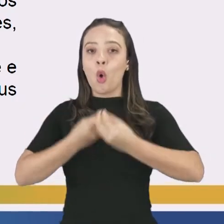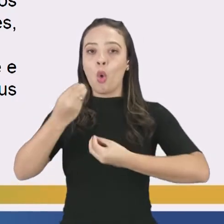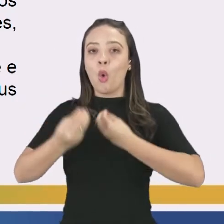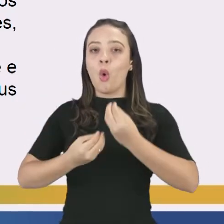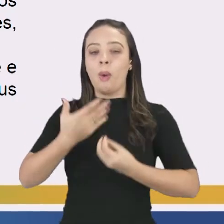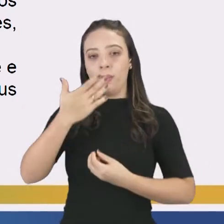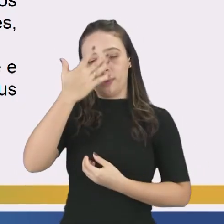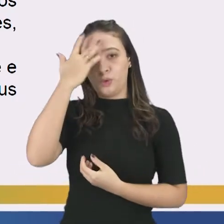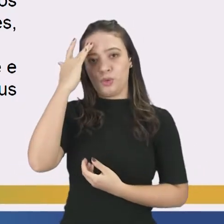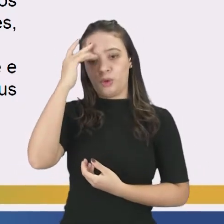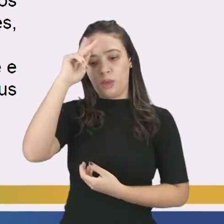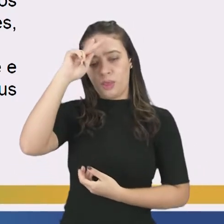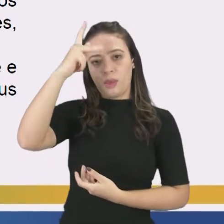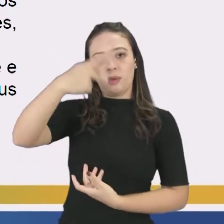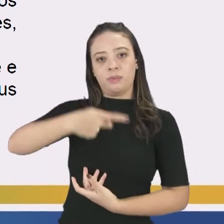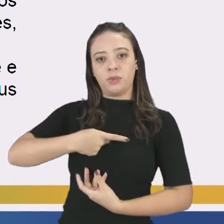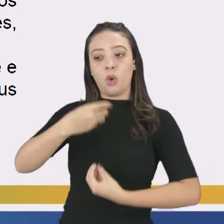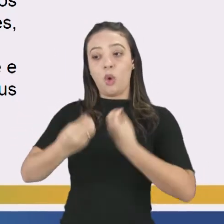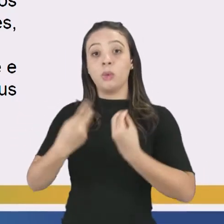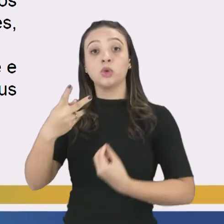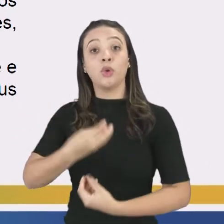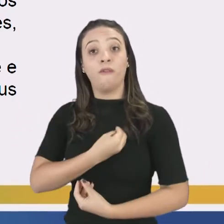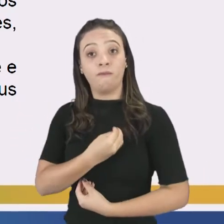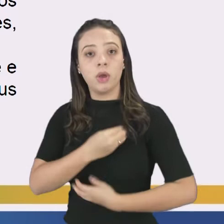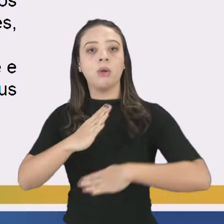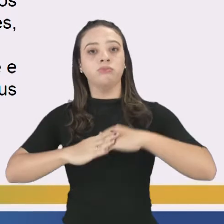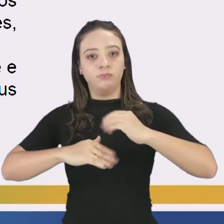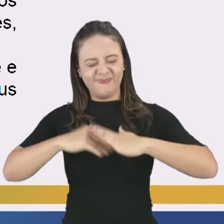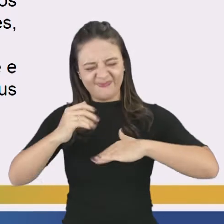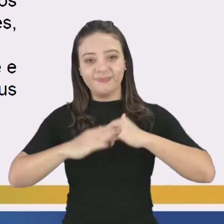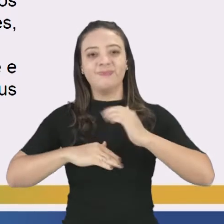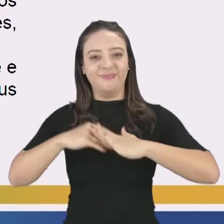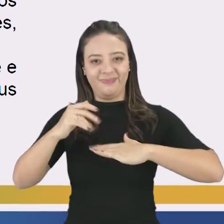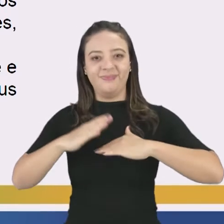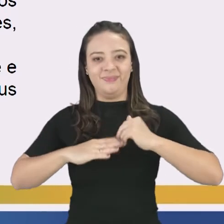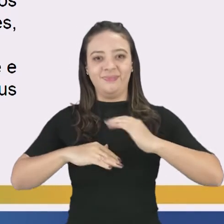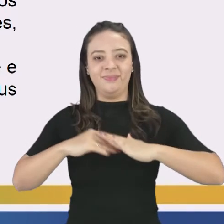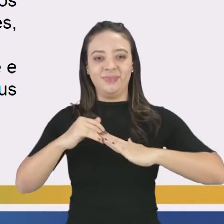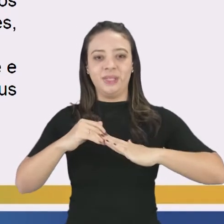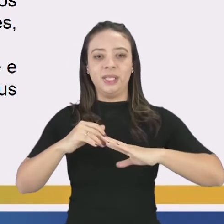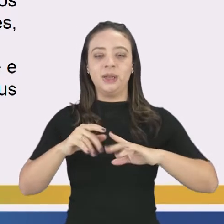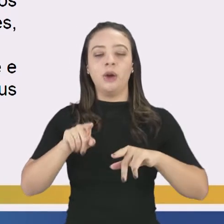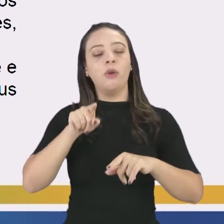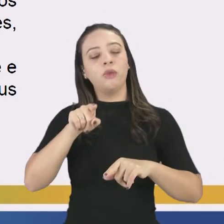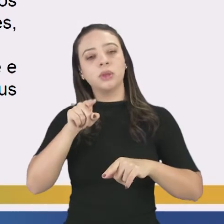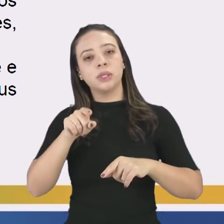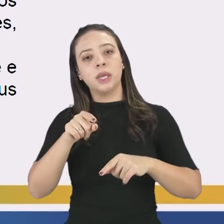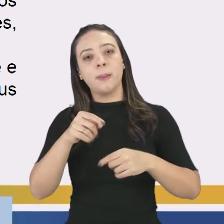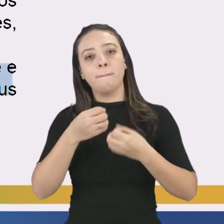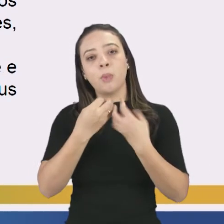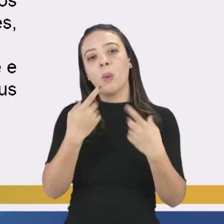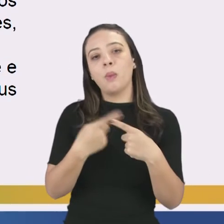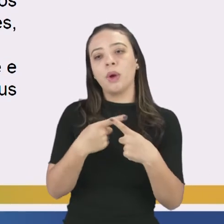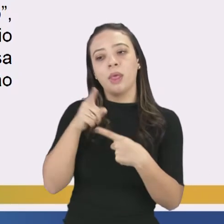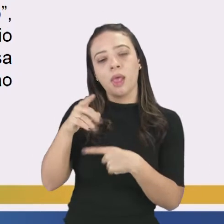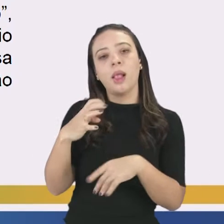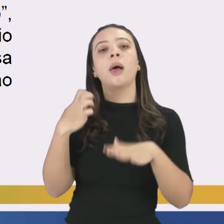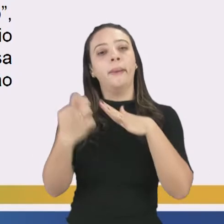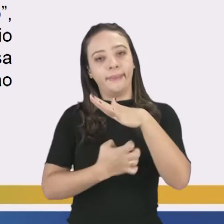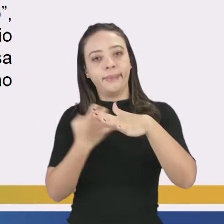quem é você, qual é o seu histórico de vida profissional, o que você tem para oferecer para aquela empresa,